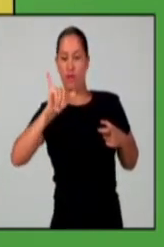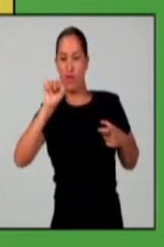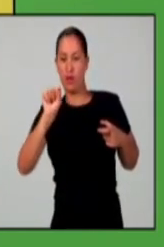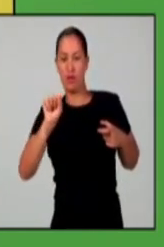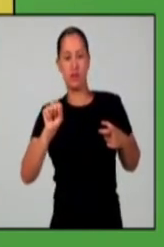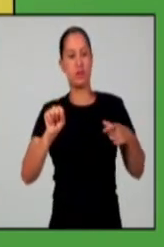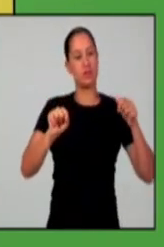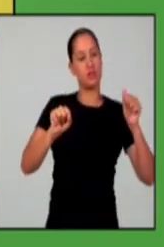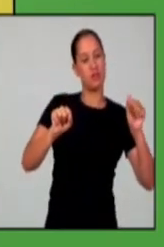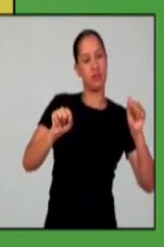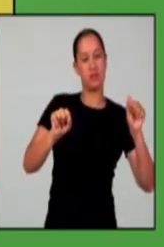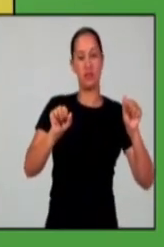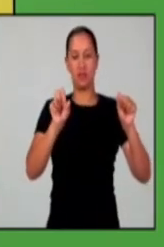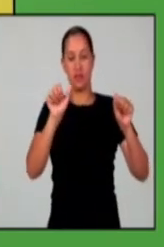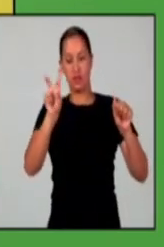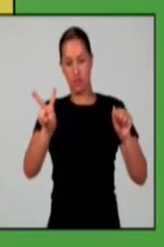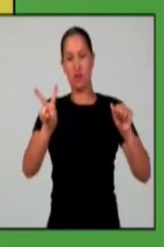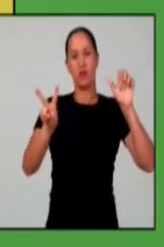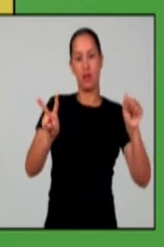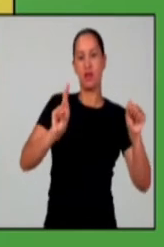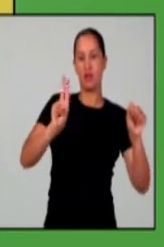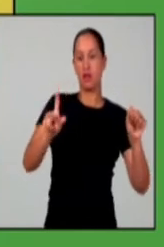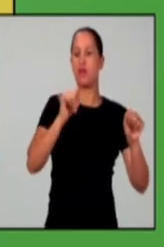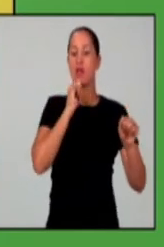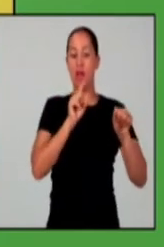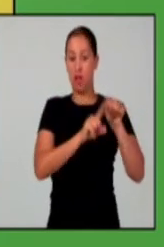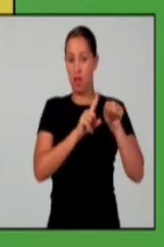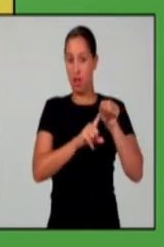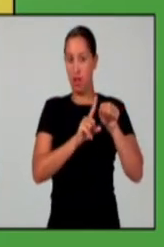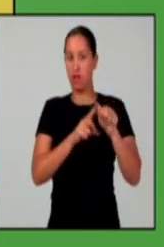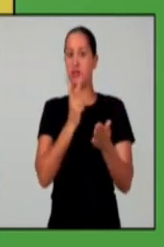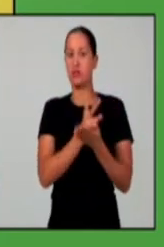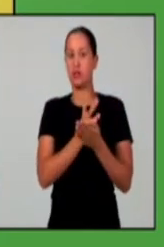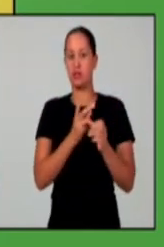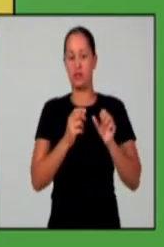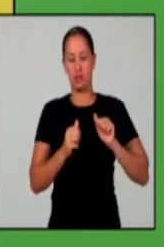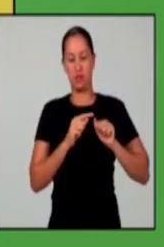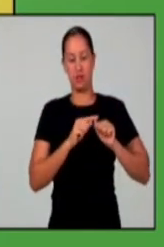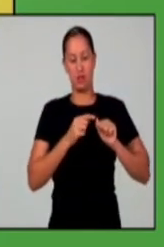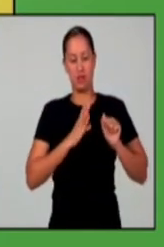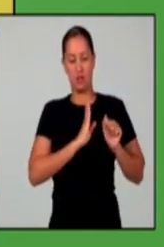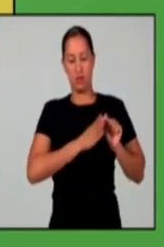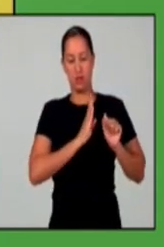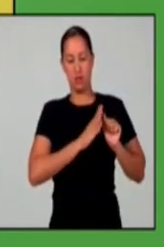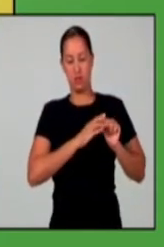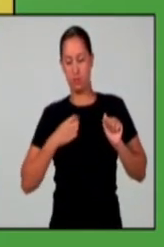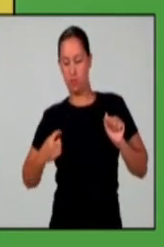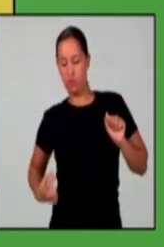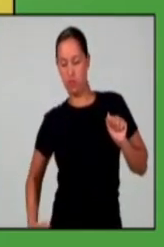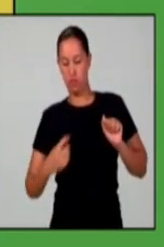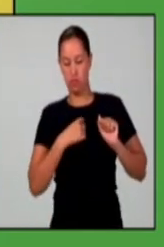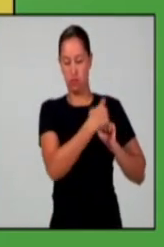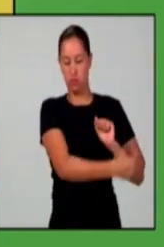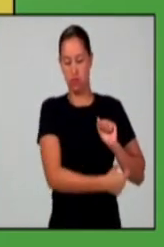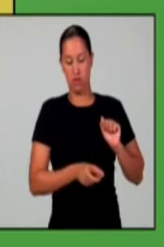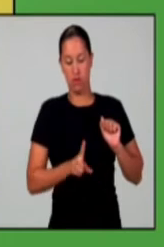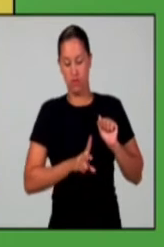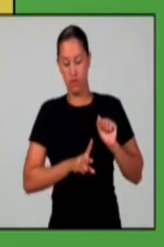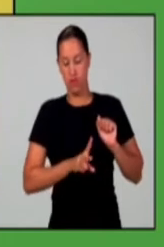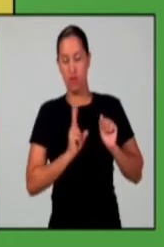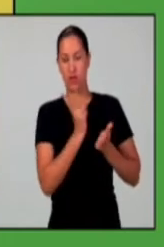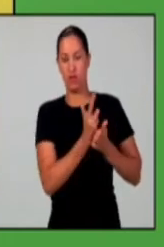veias é o sentido do fluxo do sangue. As artérias sempre levam sangue do coração para outros órgãos do corpo. As